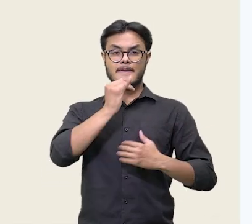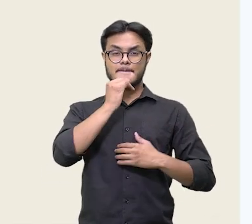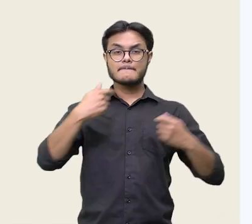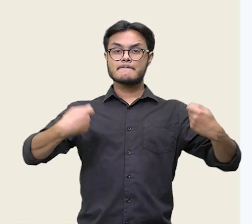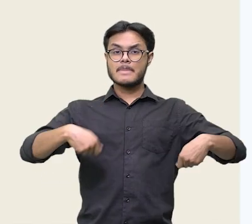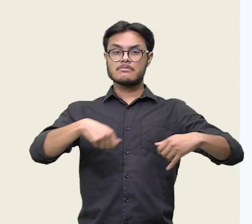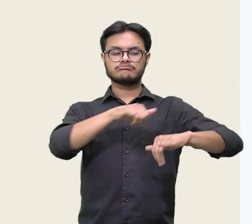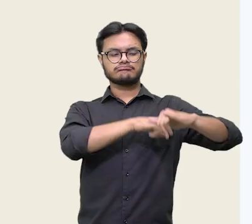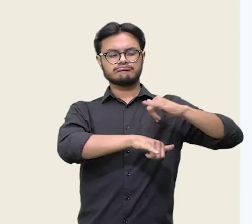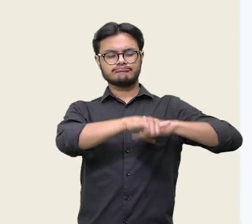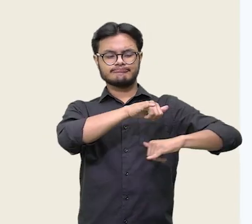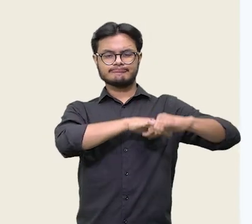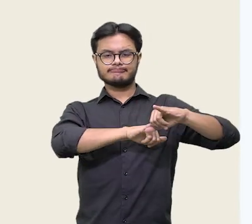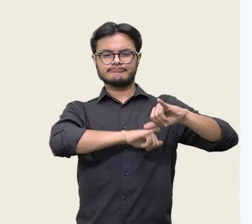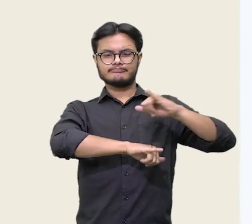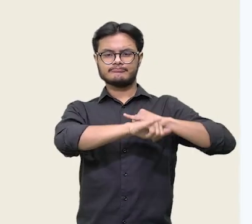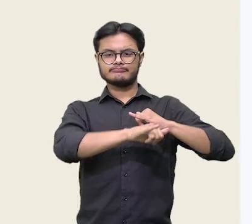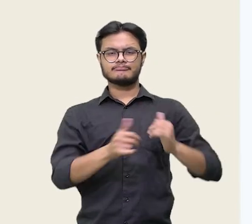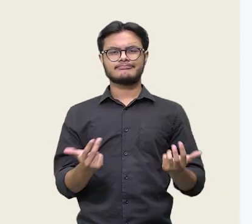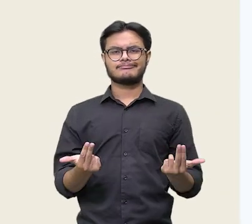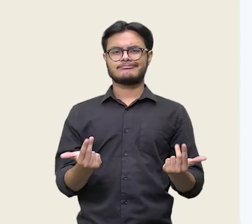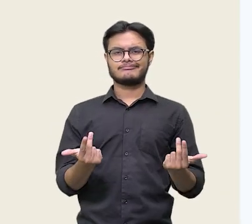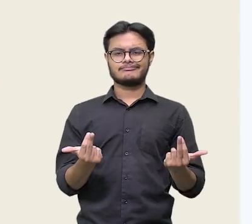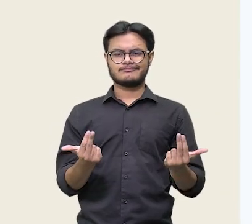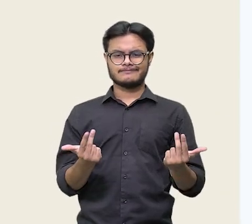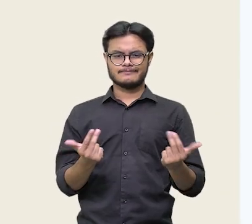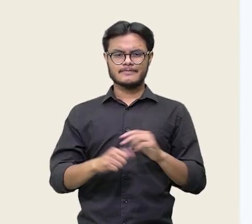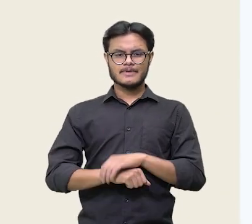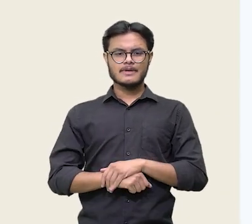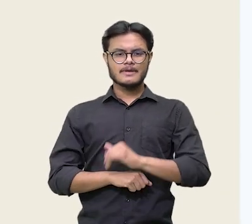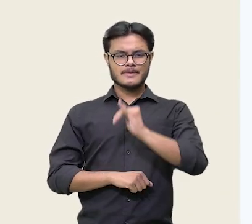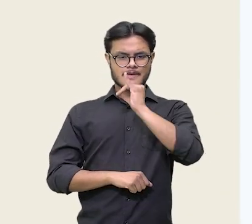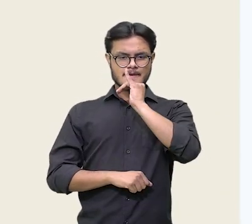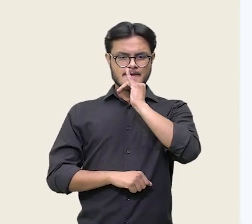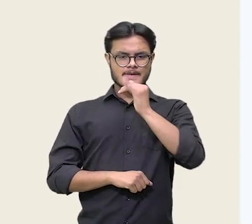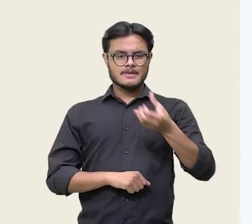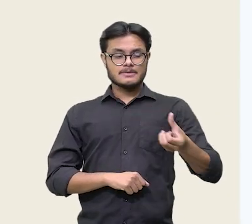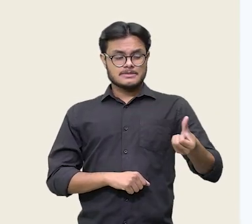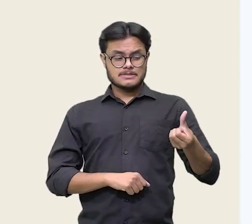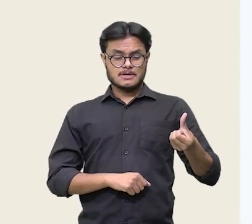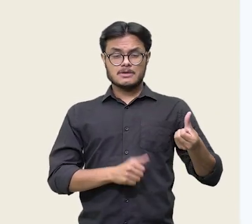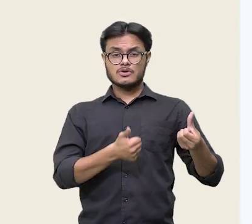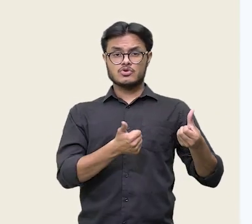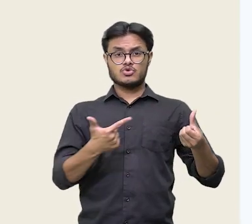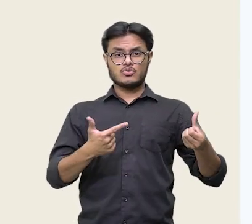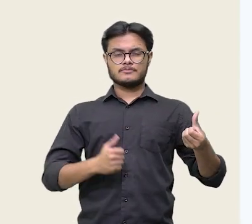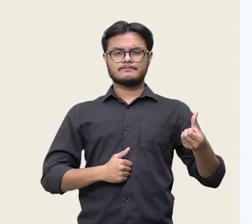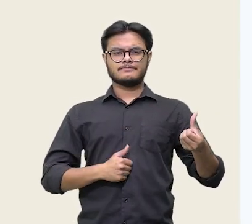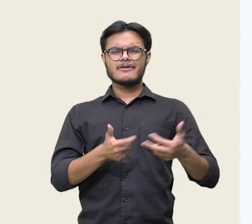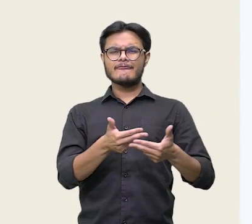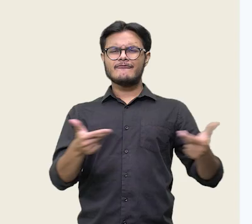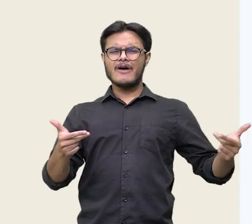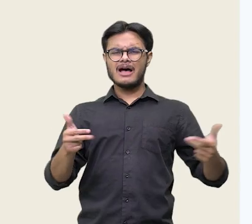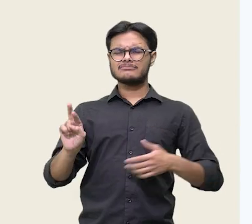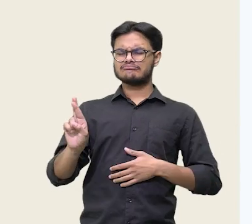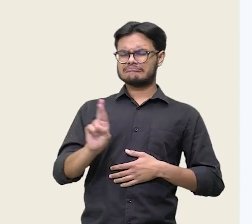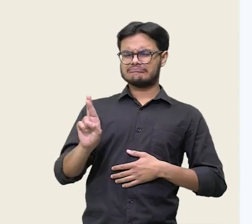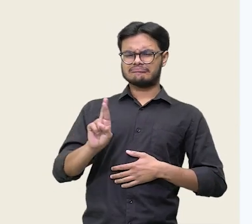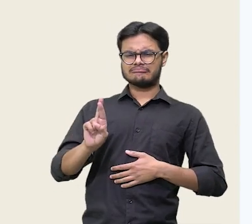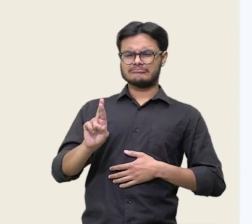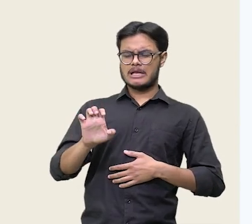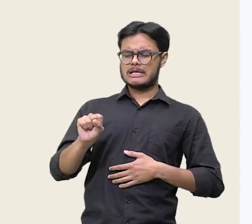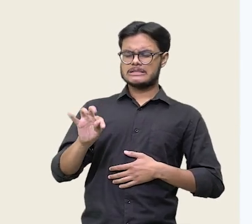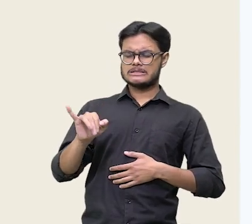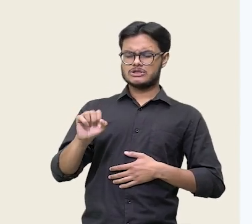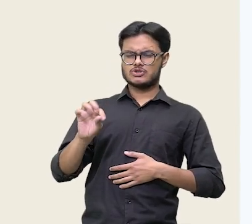corrente. Então nós temos aqui uma tensão de 12 volts e uma corrente de 6 amperes. Nós temos um bocado de resistores aqui. Se